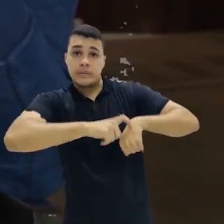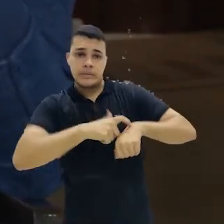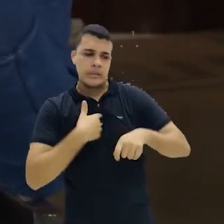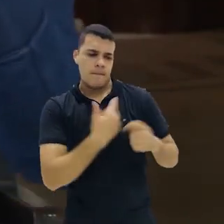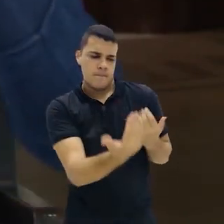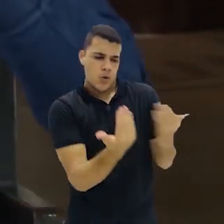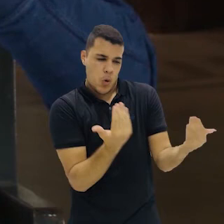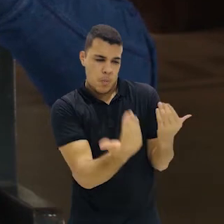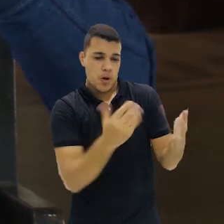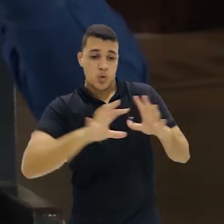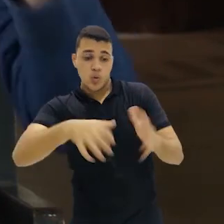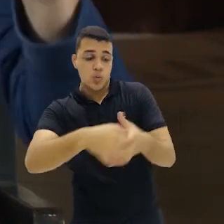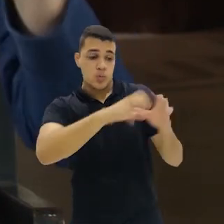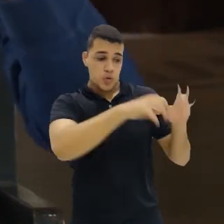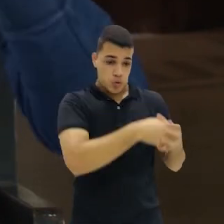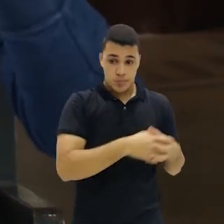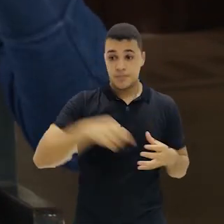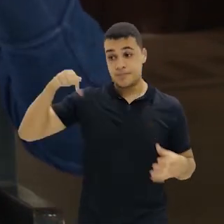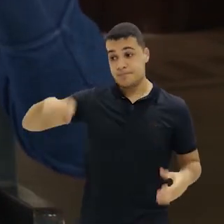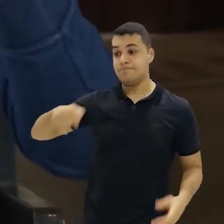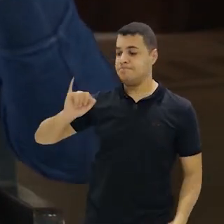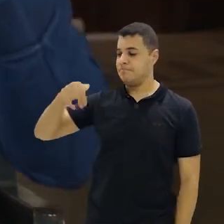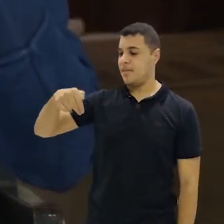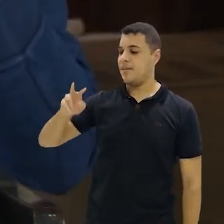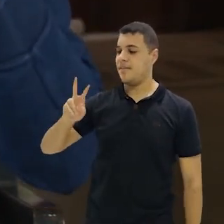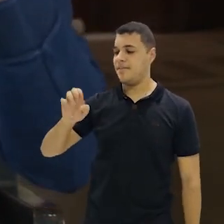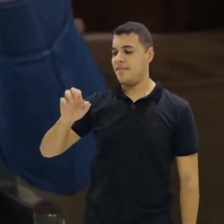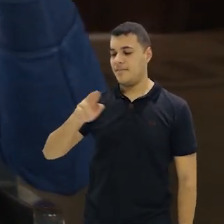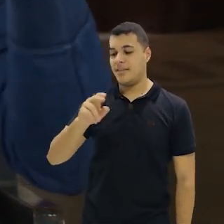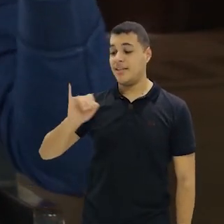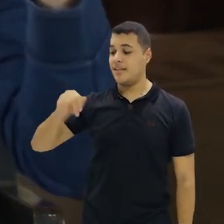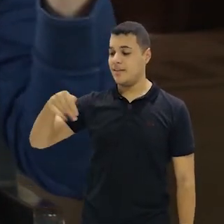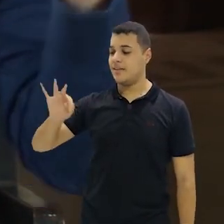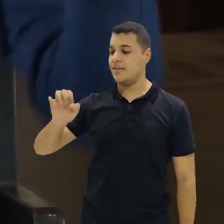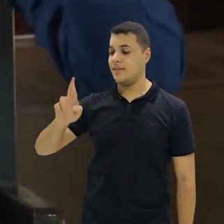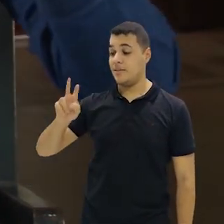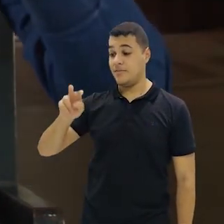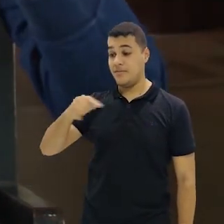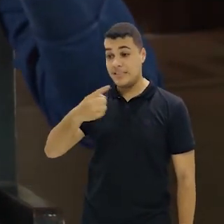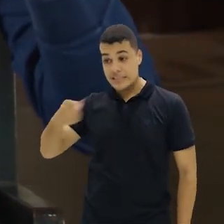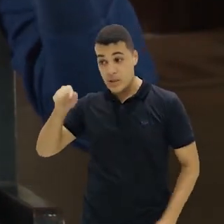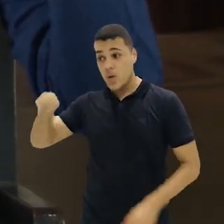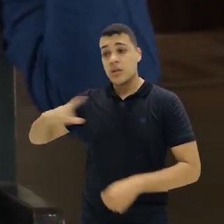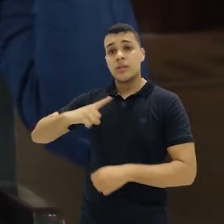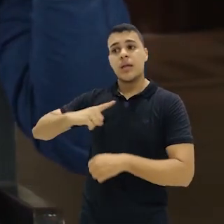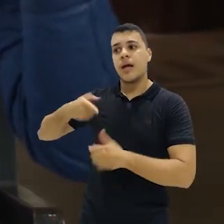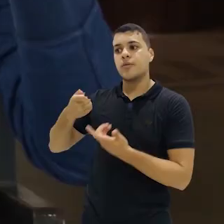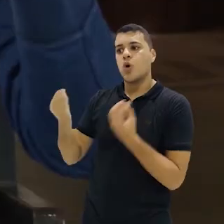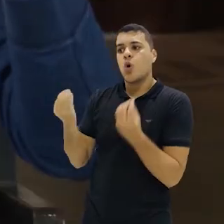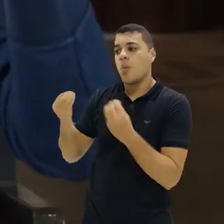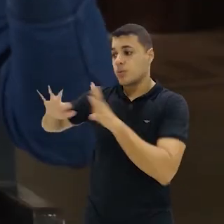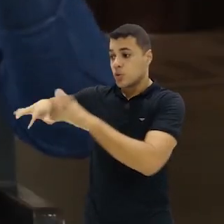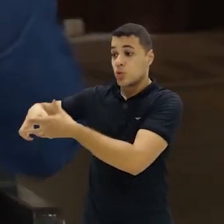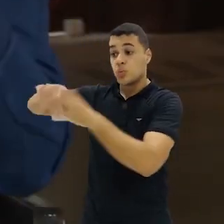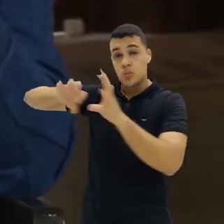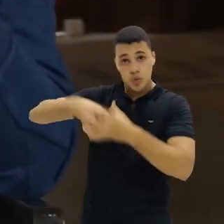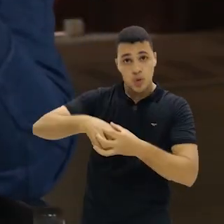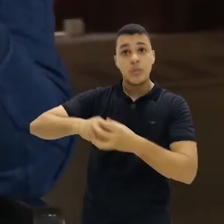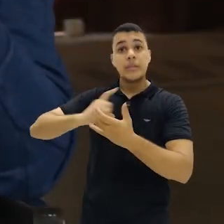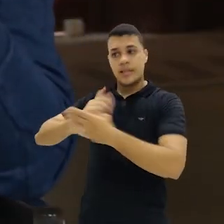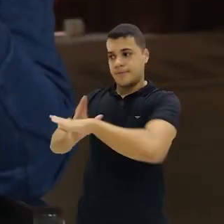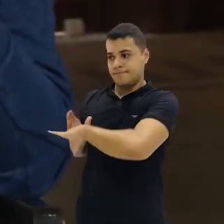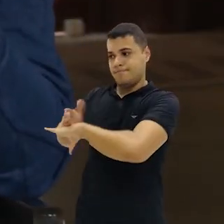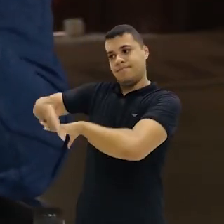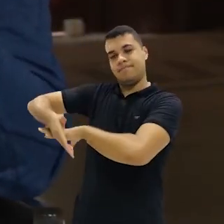randomizados, essa alocação nos 2 grupos vai ser por um processo, como eu já disse lá atrás, semelhante